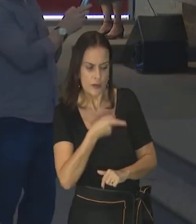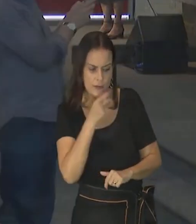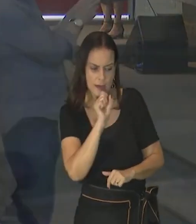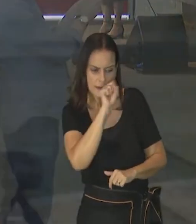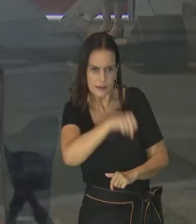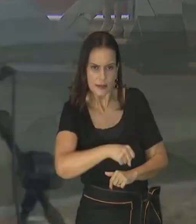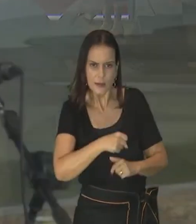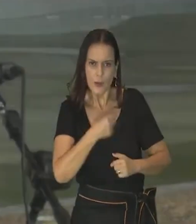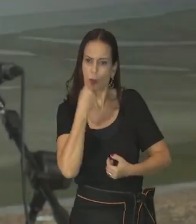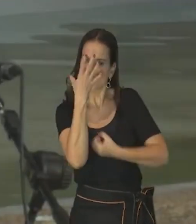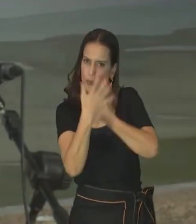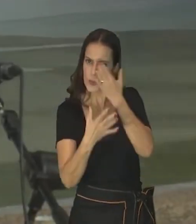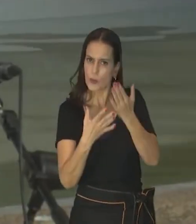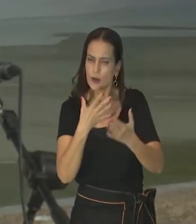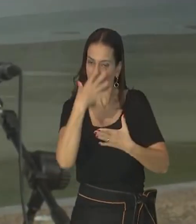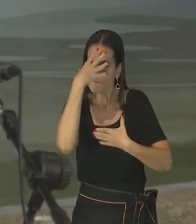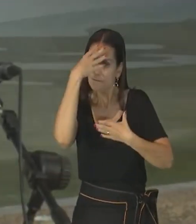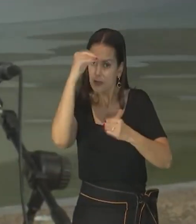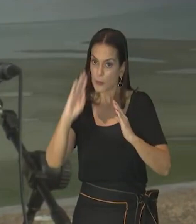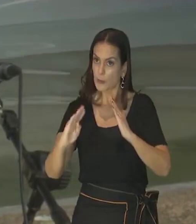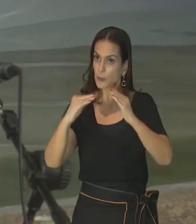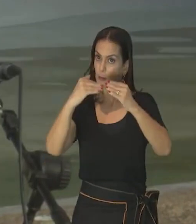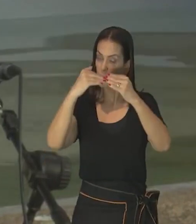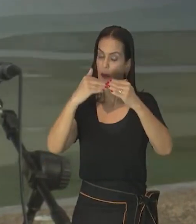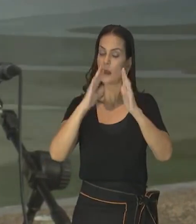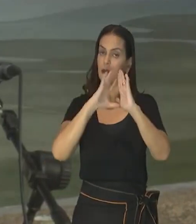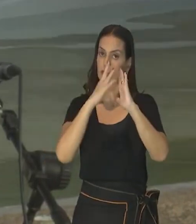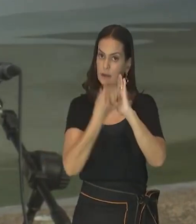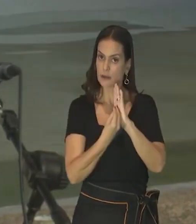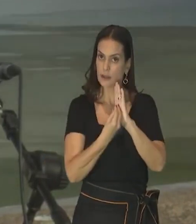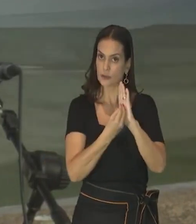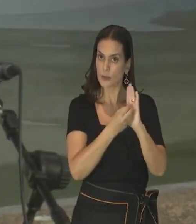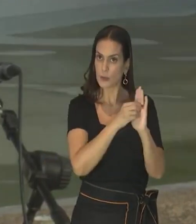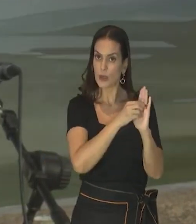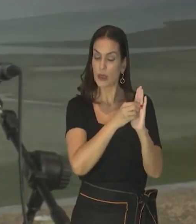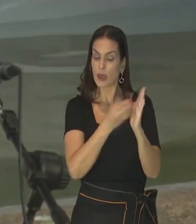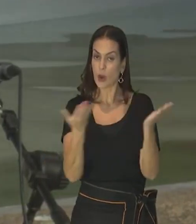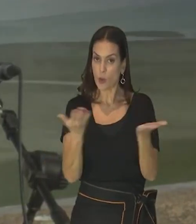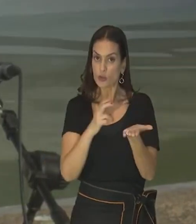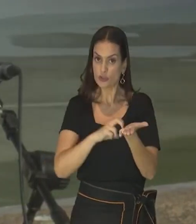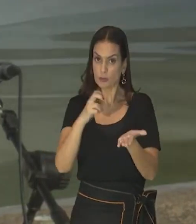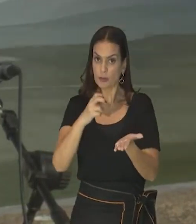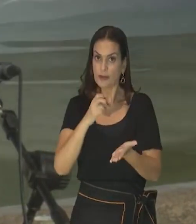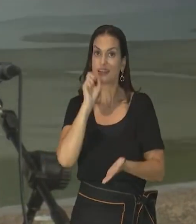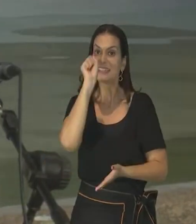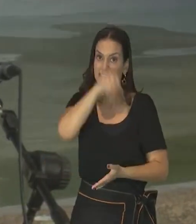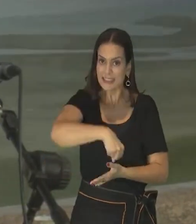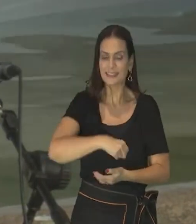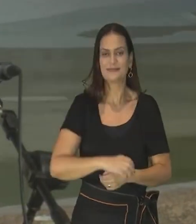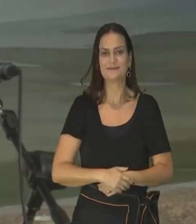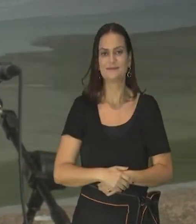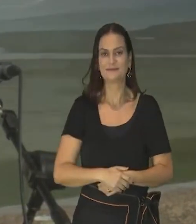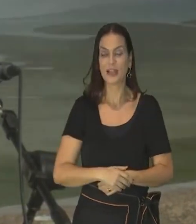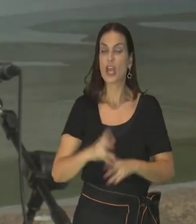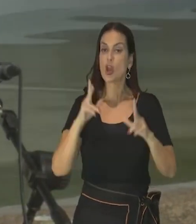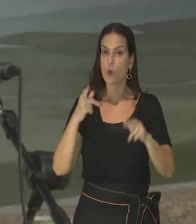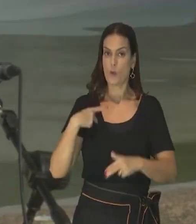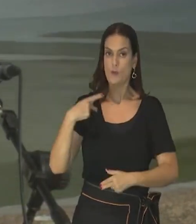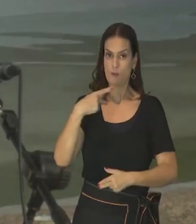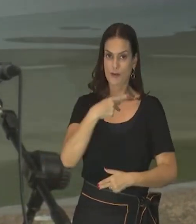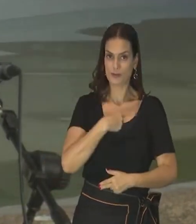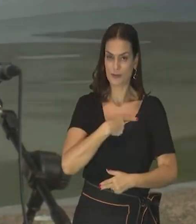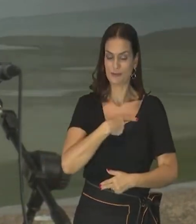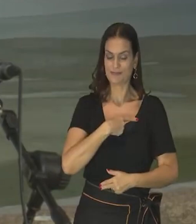sua pública profissão de fé diante da igreja, diante dos irmãos que aqui se encontram nesta manhã? Sim. Eu, como ministro do